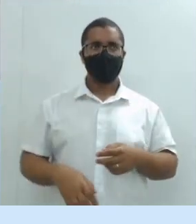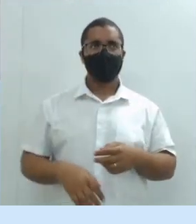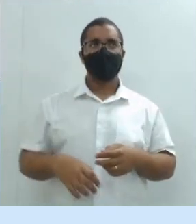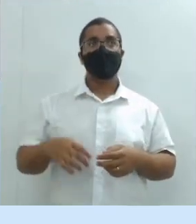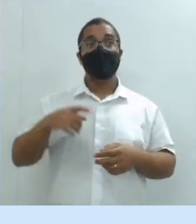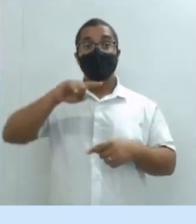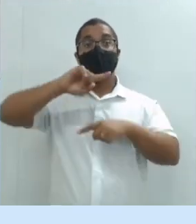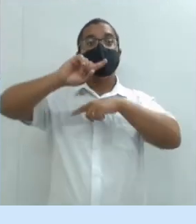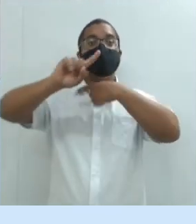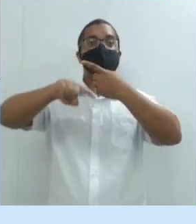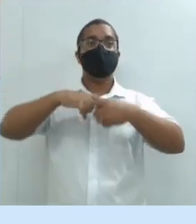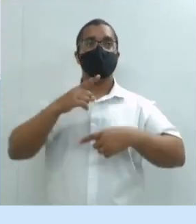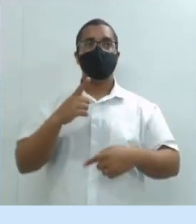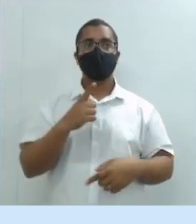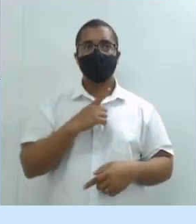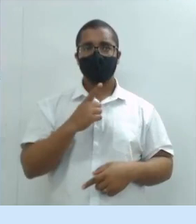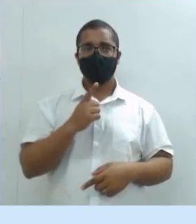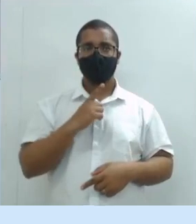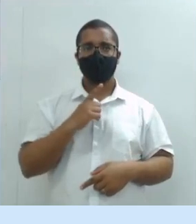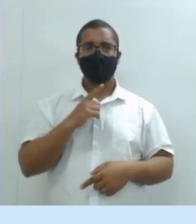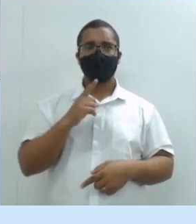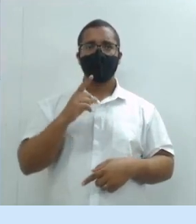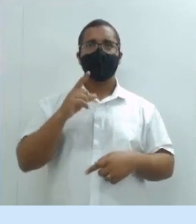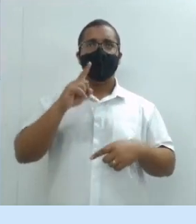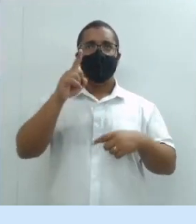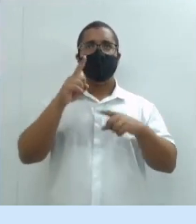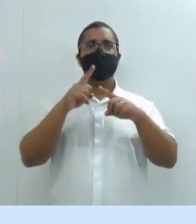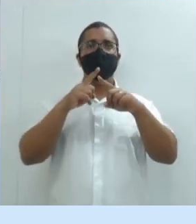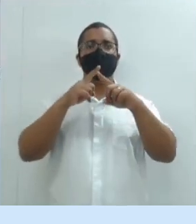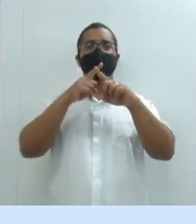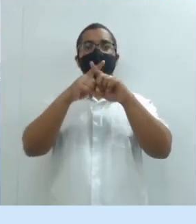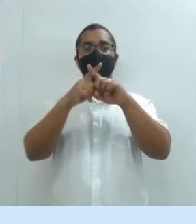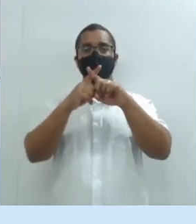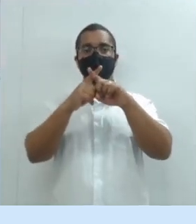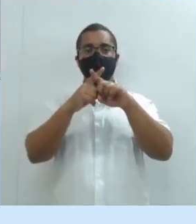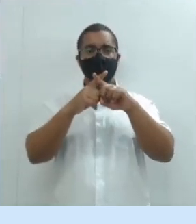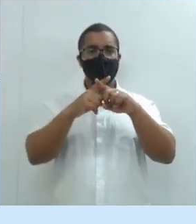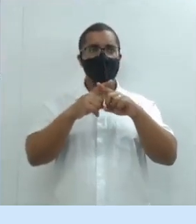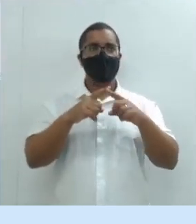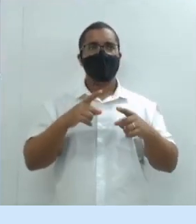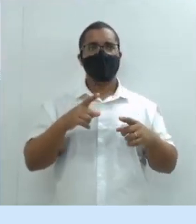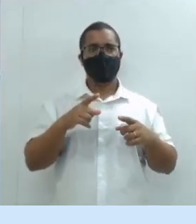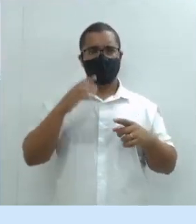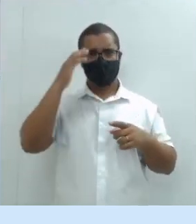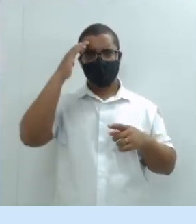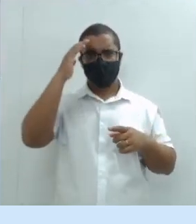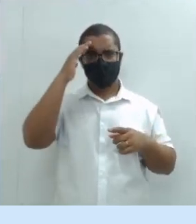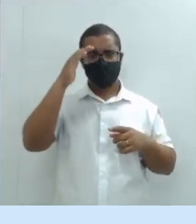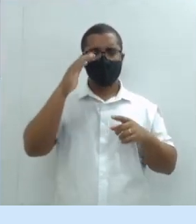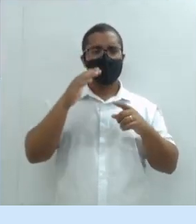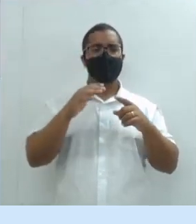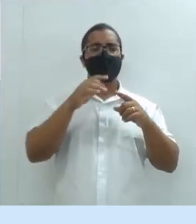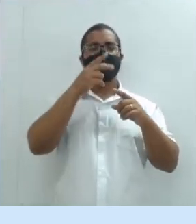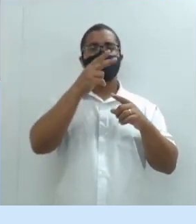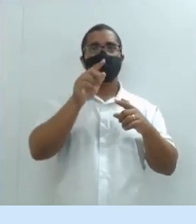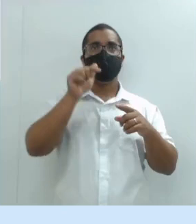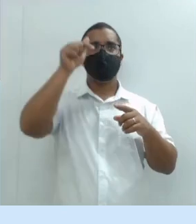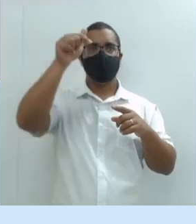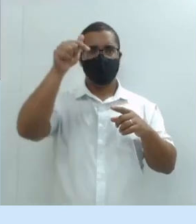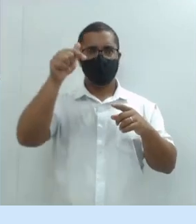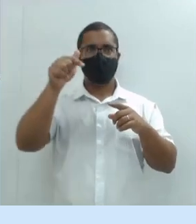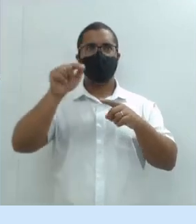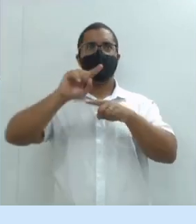usou a propriedade de multiplicar os expoentes, quando eu tenho potência de potência. Depois ela usou uma